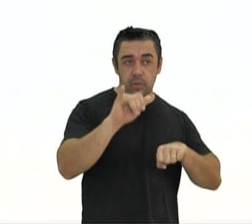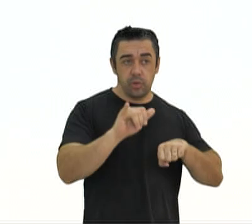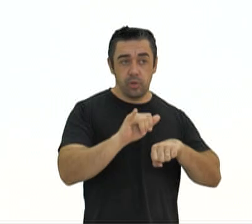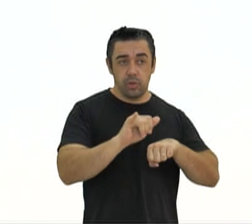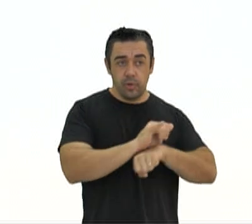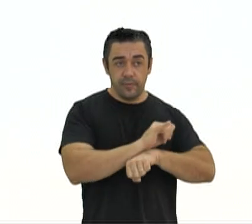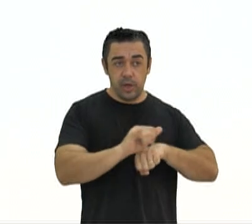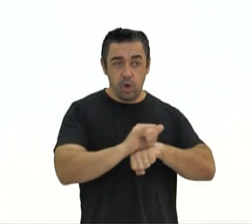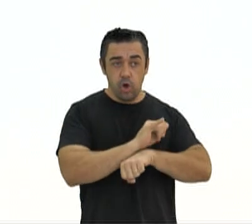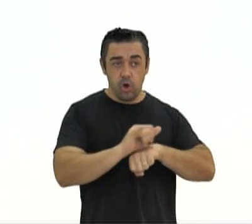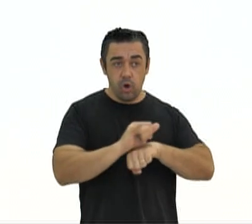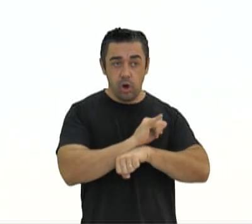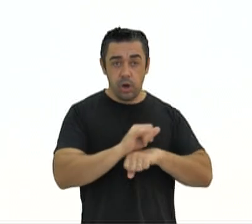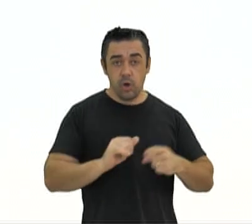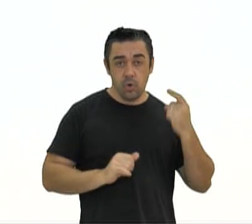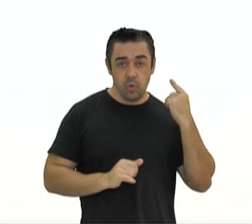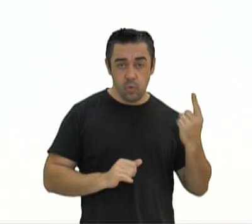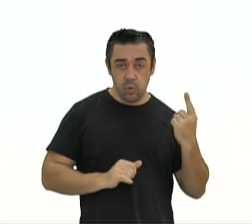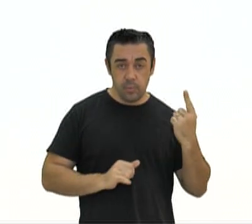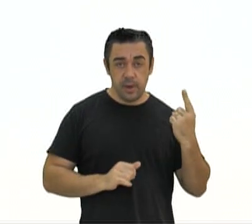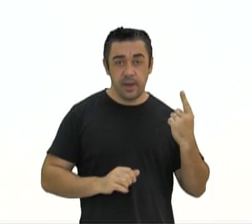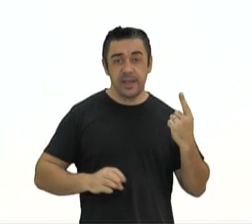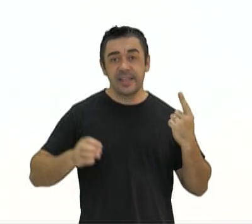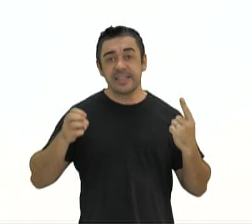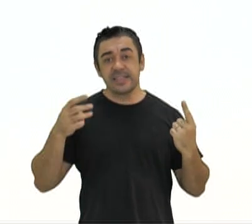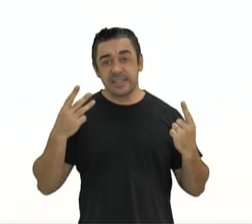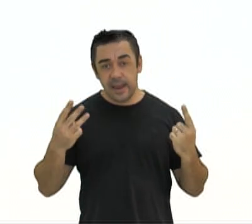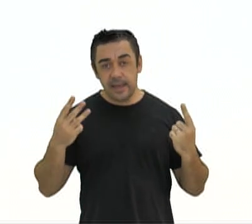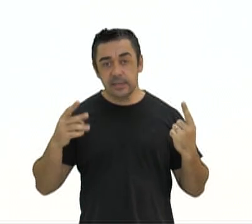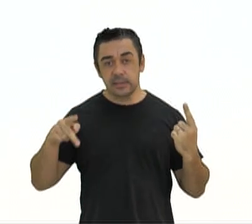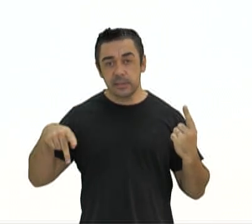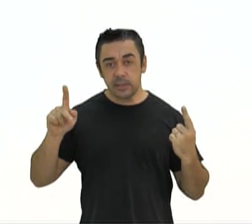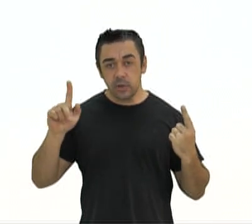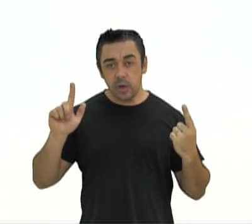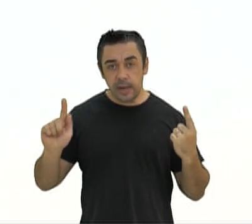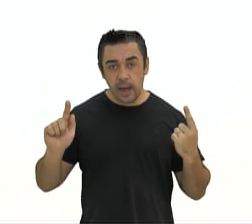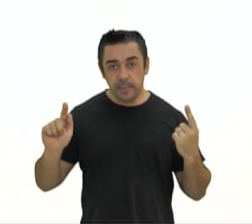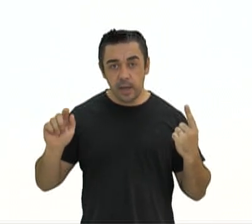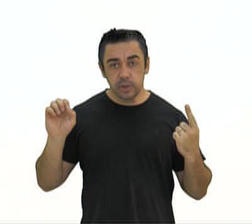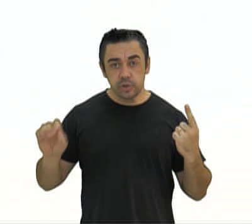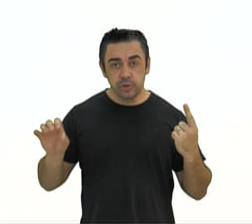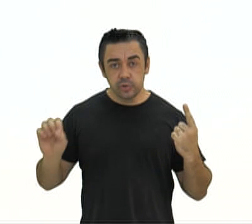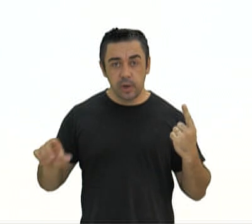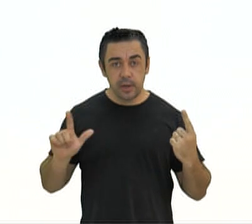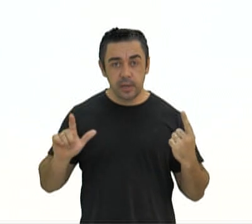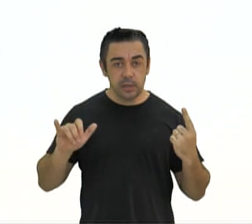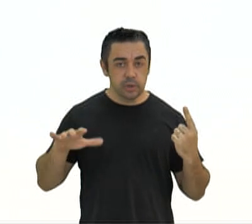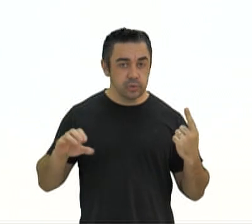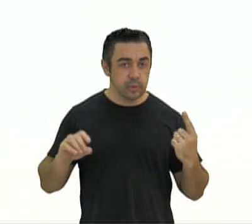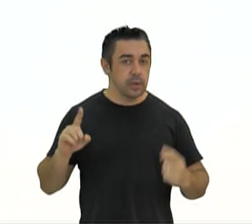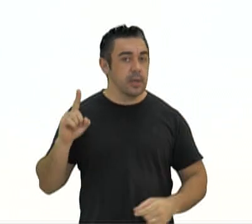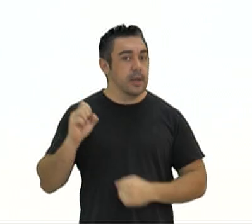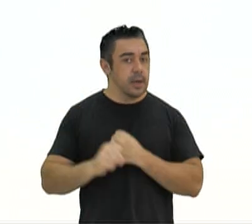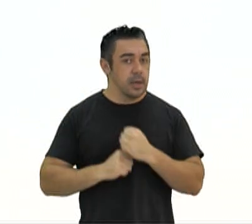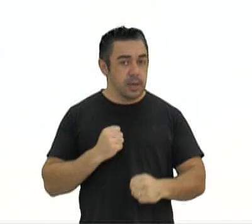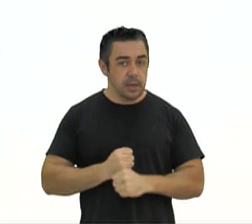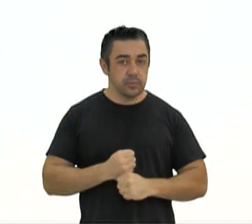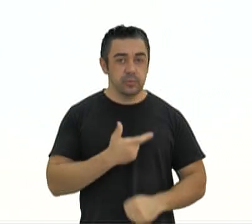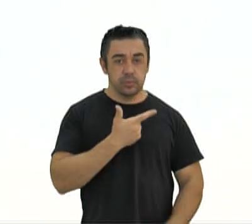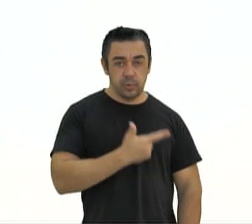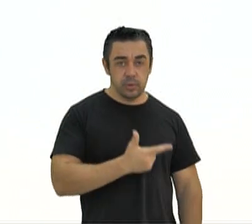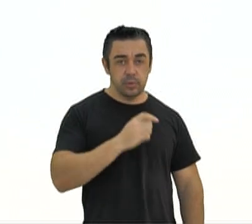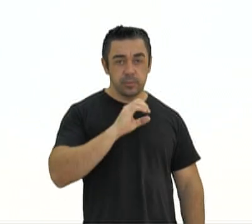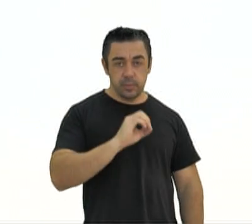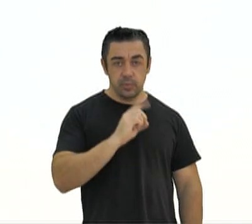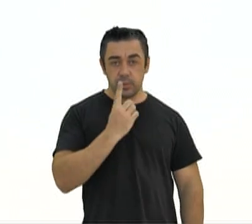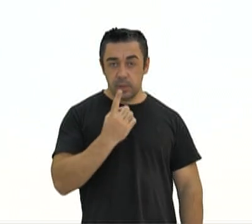aumenta muito e uma pessoa produz 3 quilos de lixo por dia. Essa informação é de 2019, tá? Que foi o que eu consegui